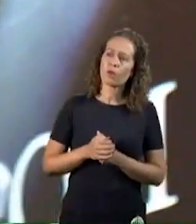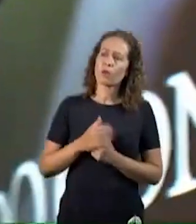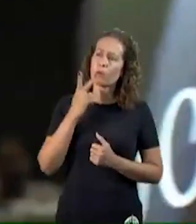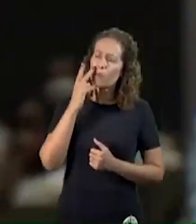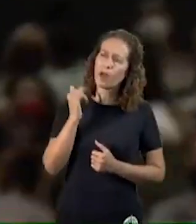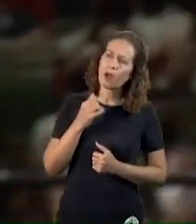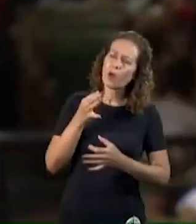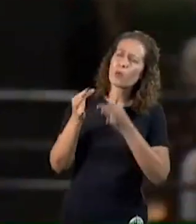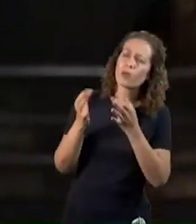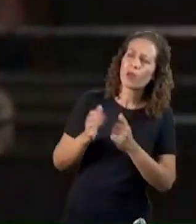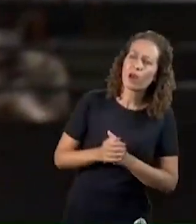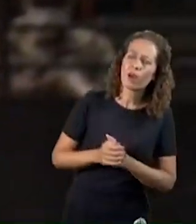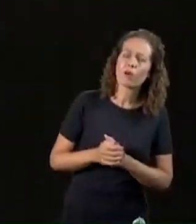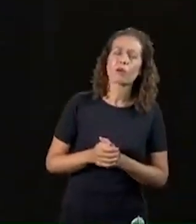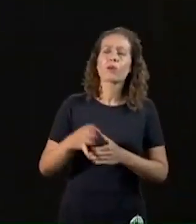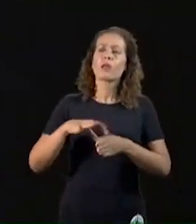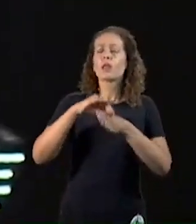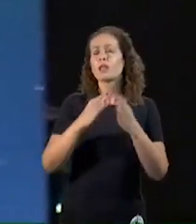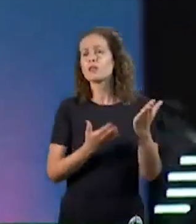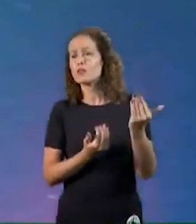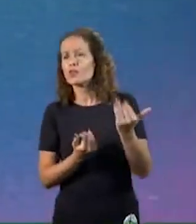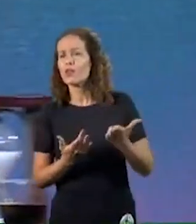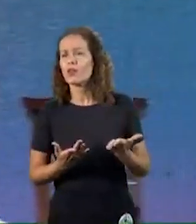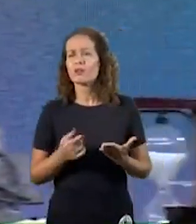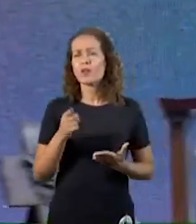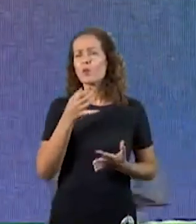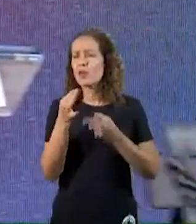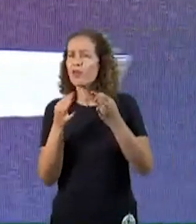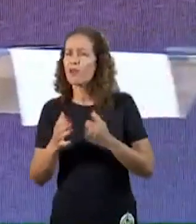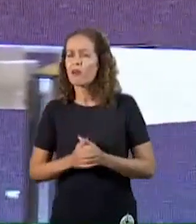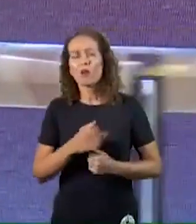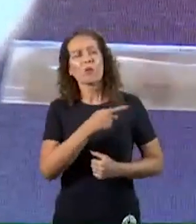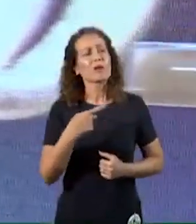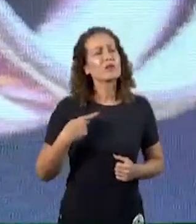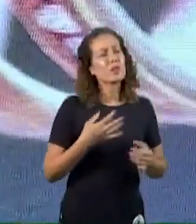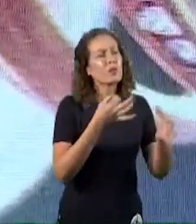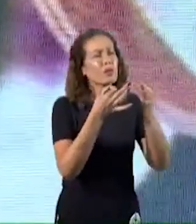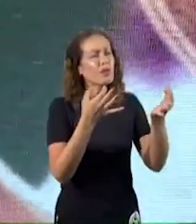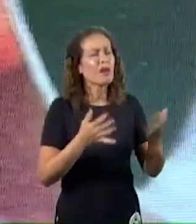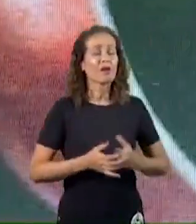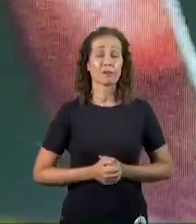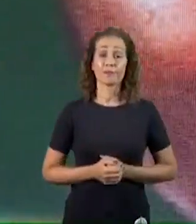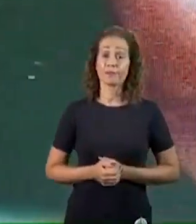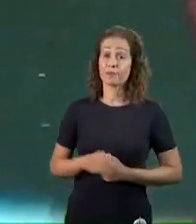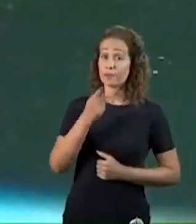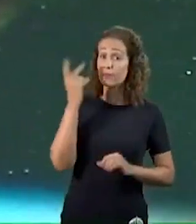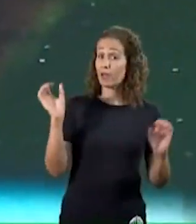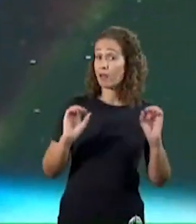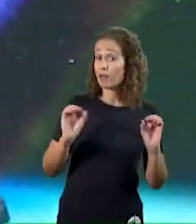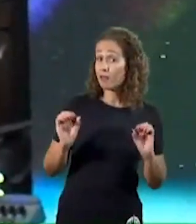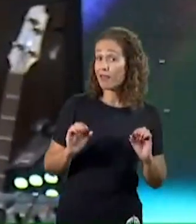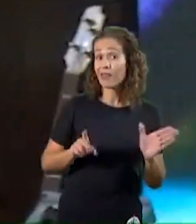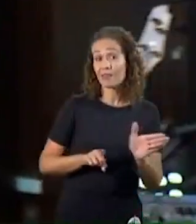de jovem, o que você fala dessa menina aqui? Não, ninguém quer isso. Sabe por quê? Porque Satanás foi no ouvido dos jovens e soprou a